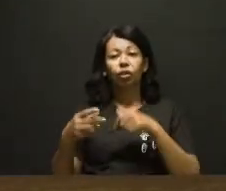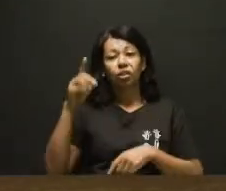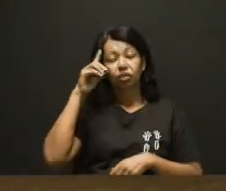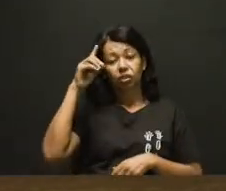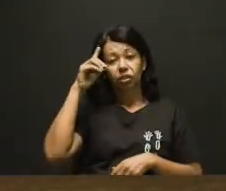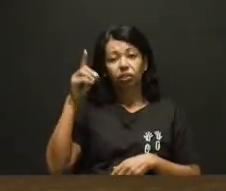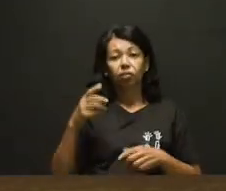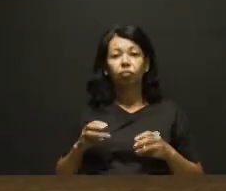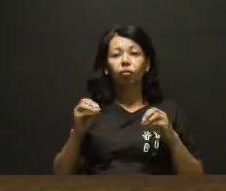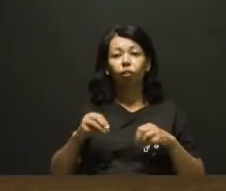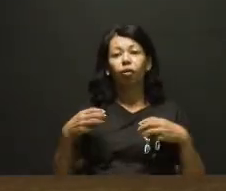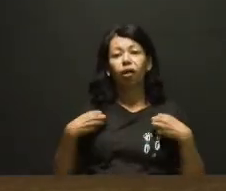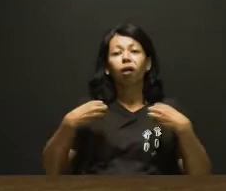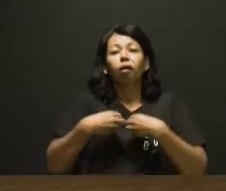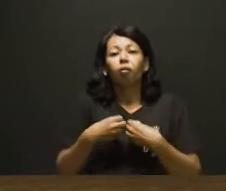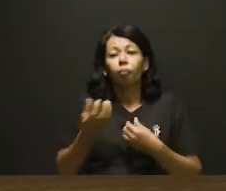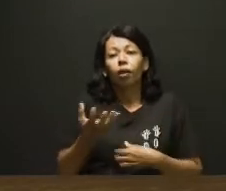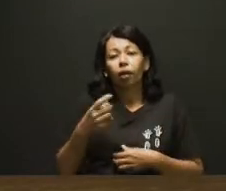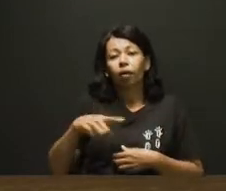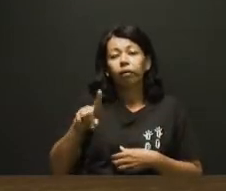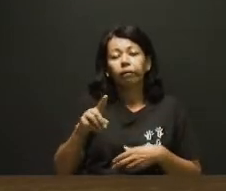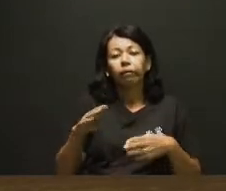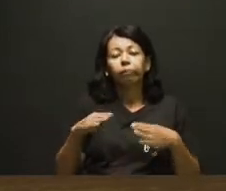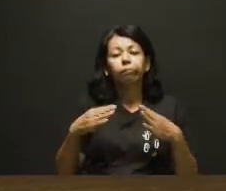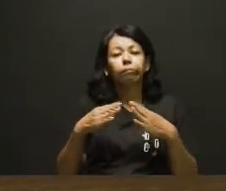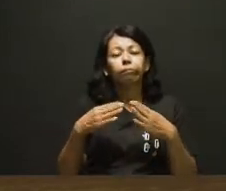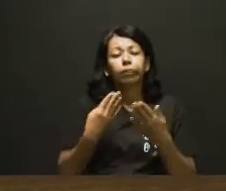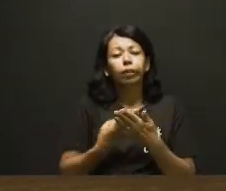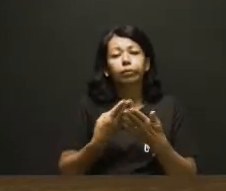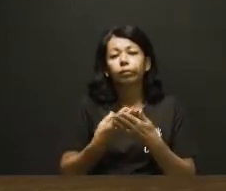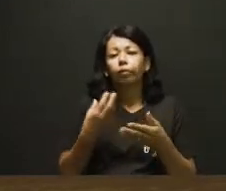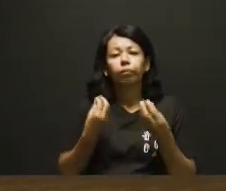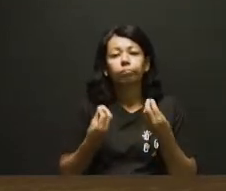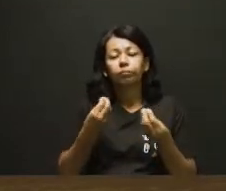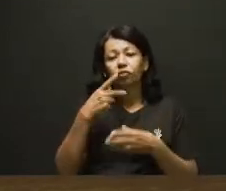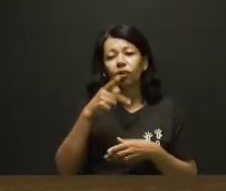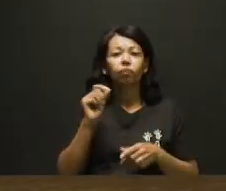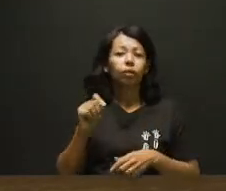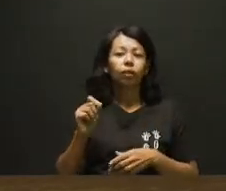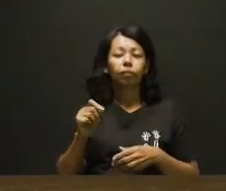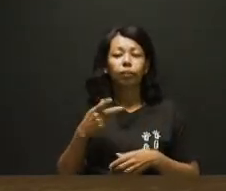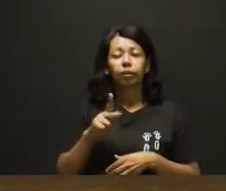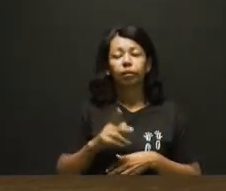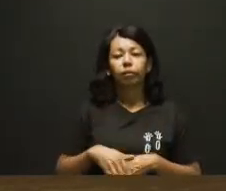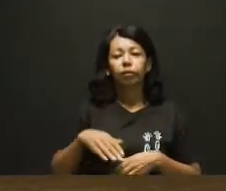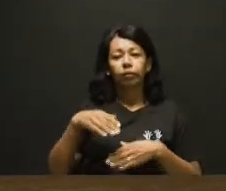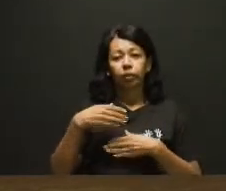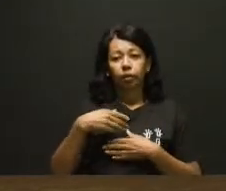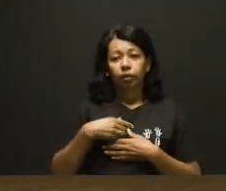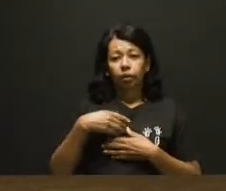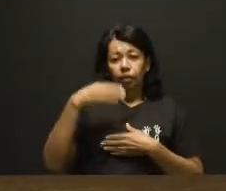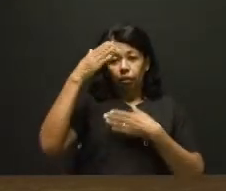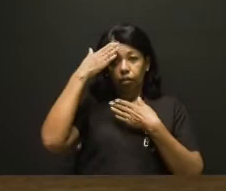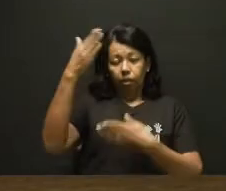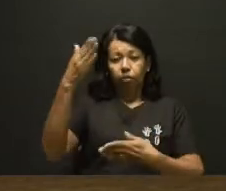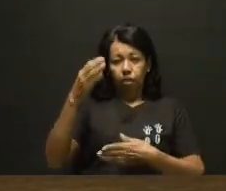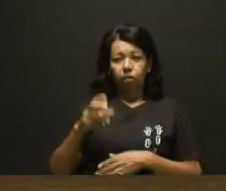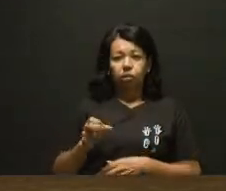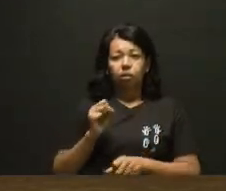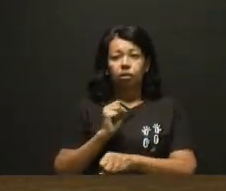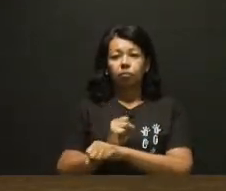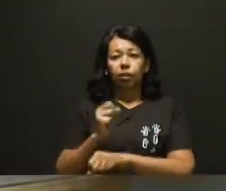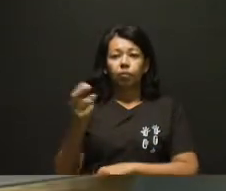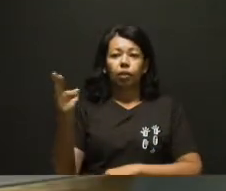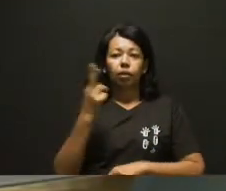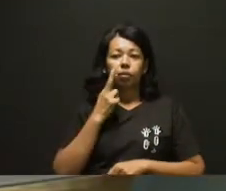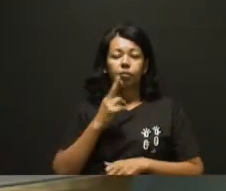fala mamãe eu quero pra escola eu falo que pra é complicado né é só isso que eu queria falar agradeço a todos na espera uma resposta